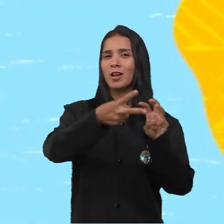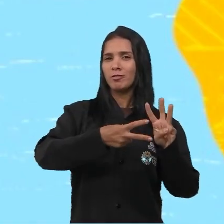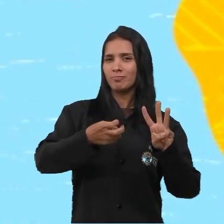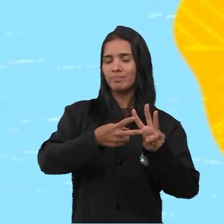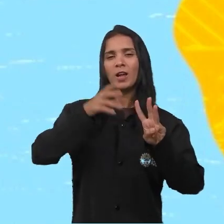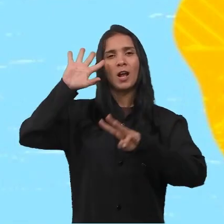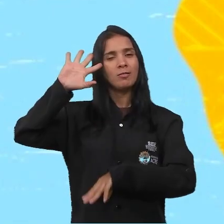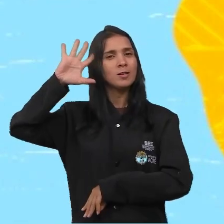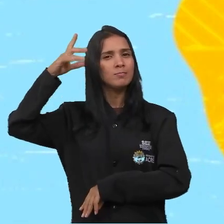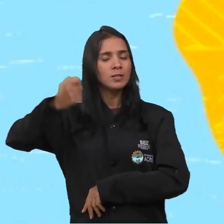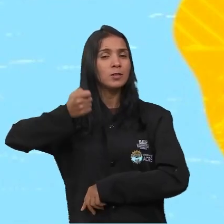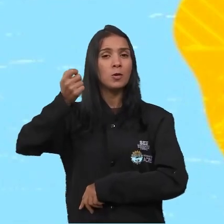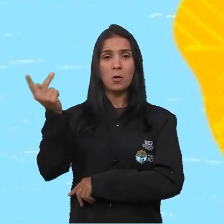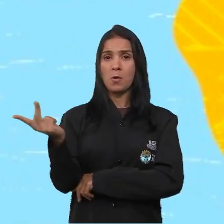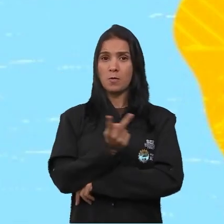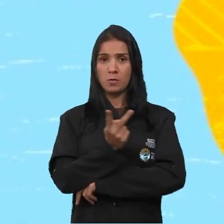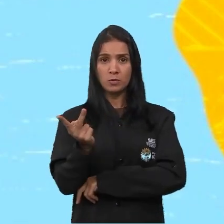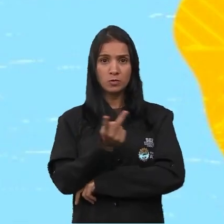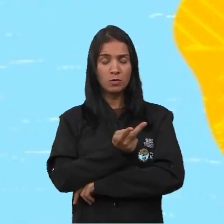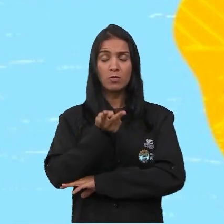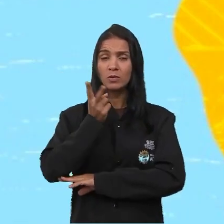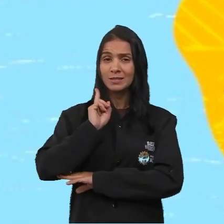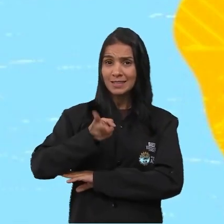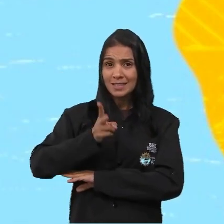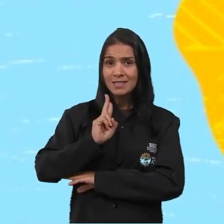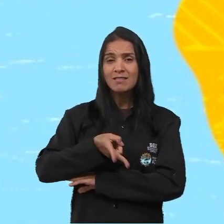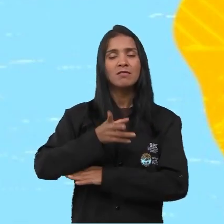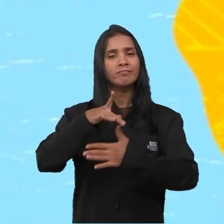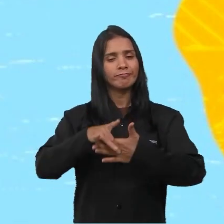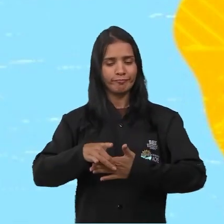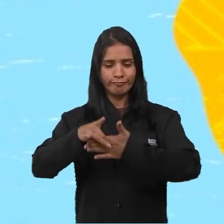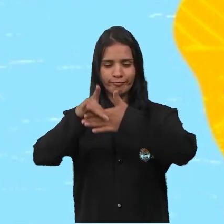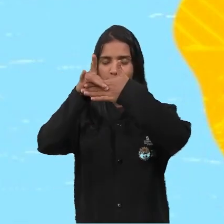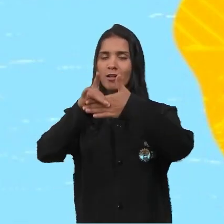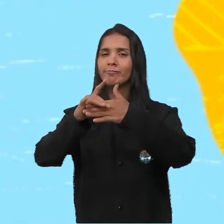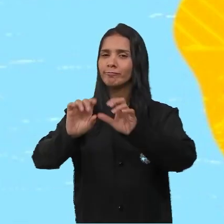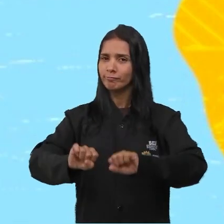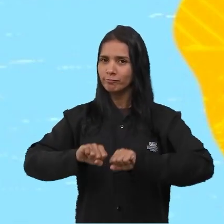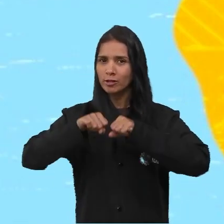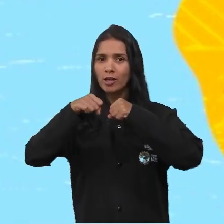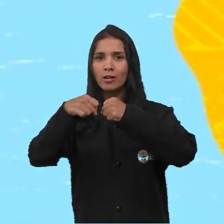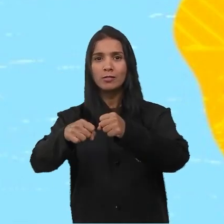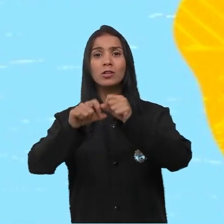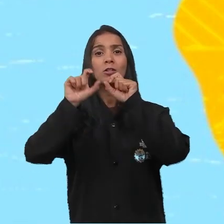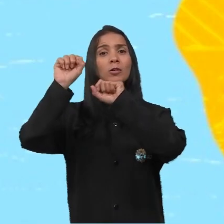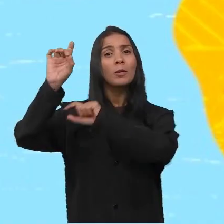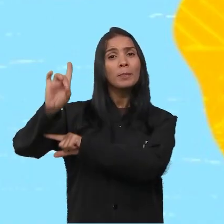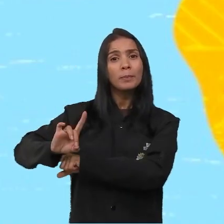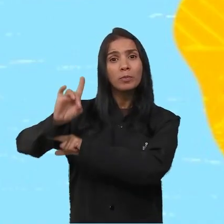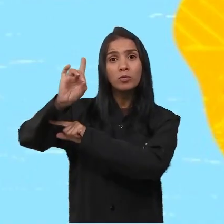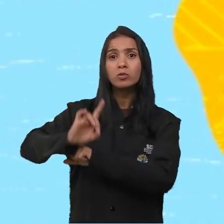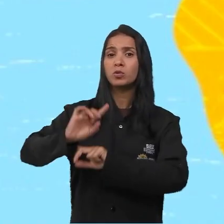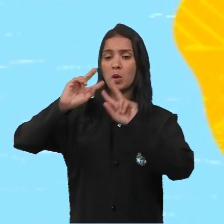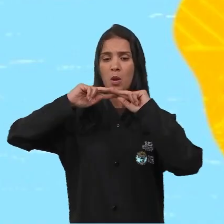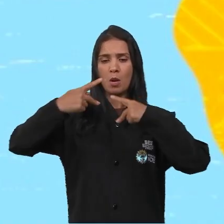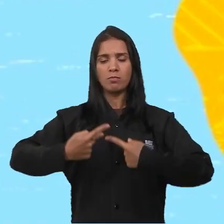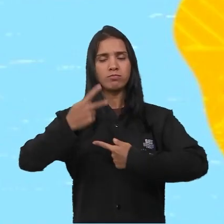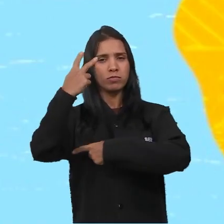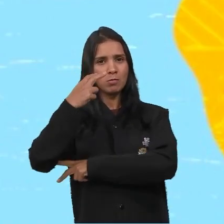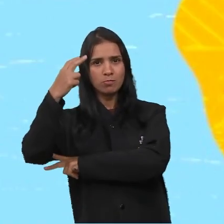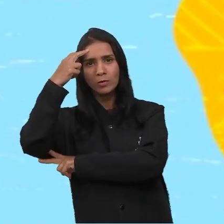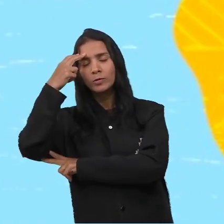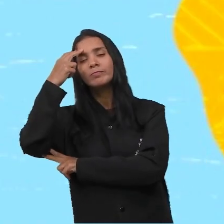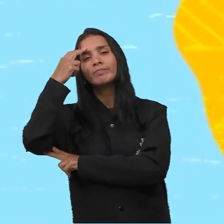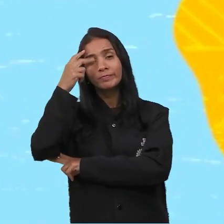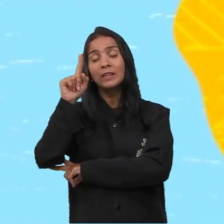os afrodescendentes são protagonistas na luta por direitos e reconhecimento cultural,